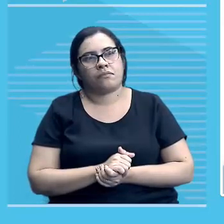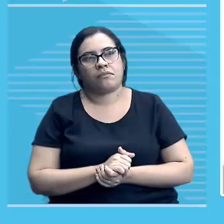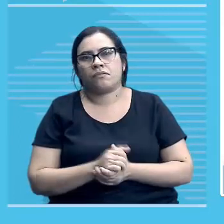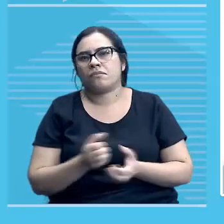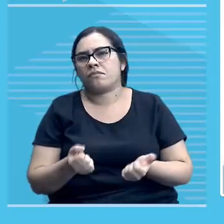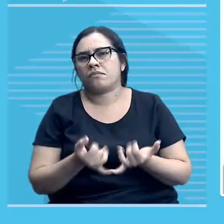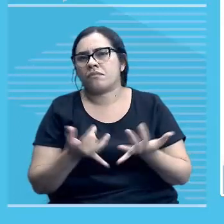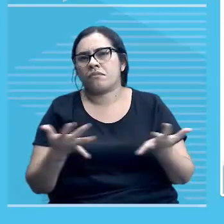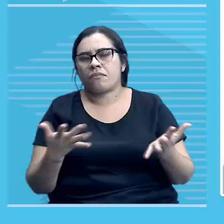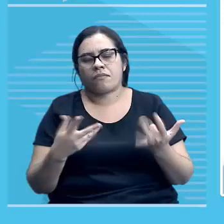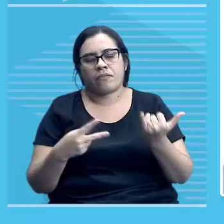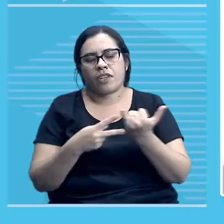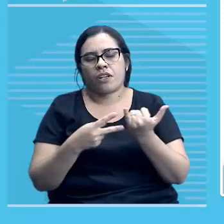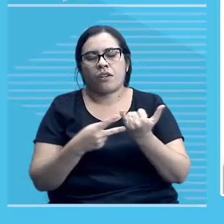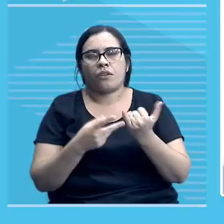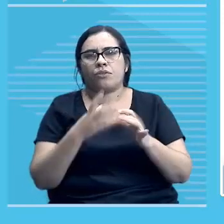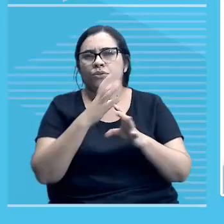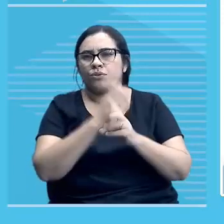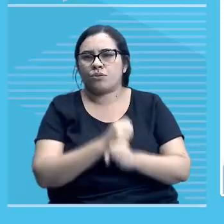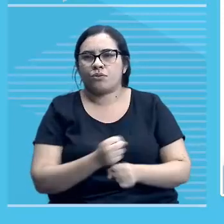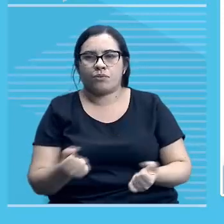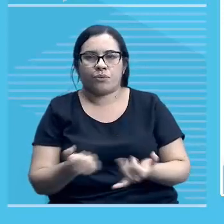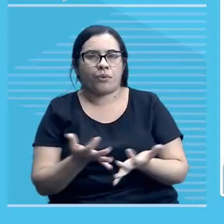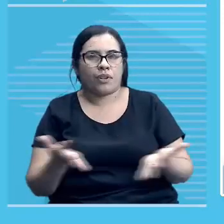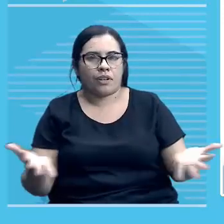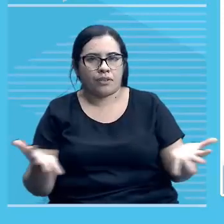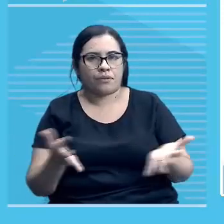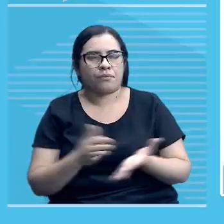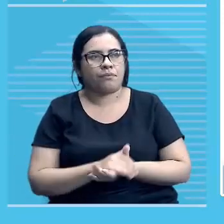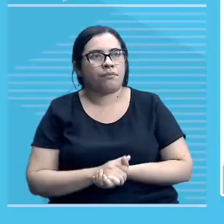quanto é que dá o nosso delta aí?